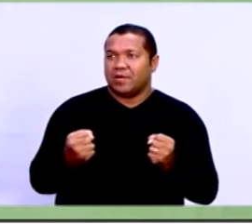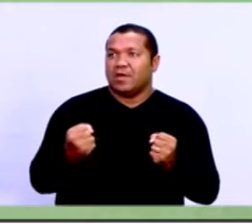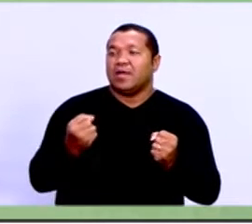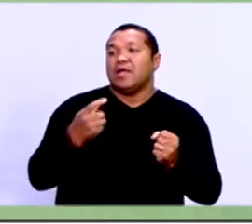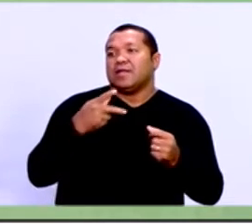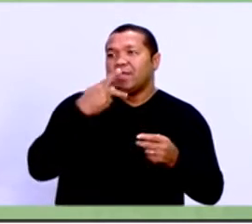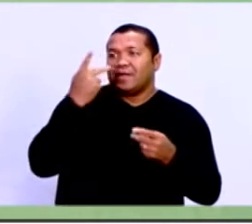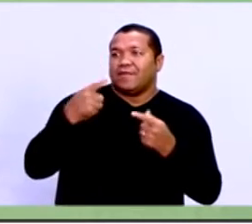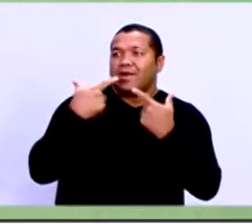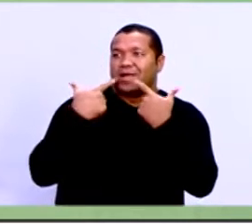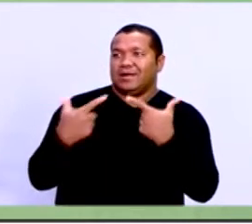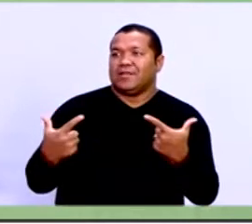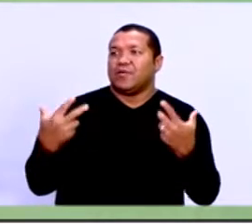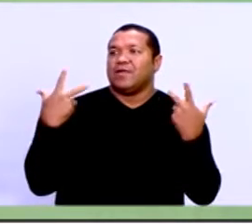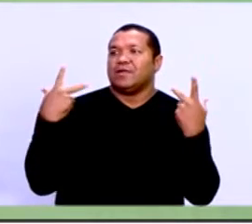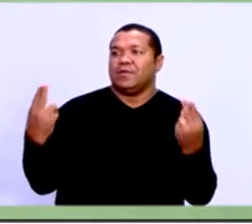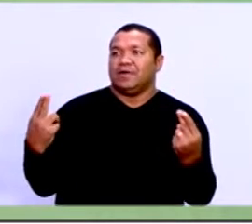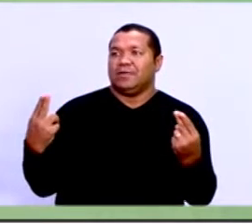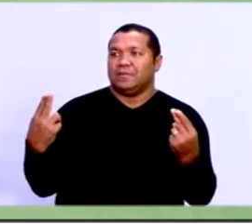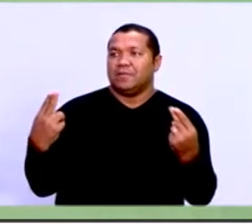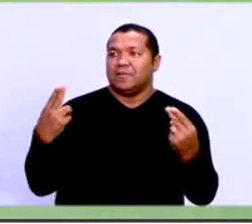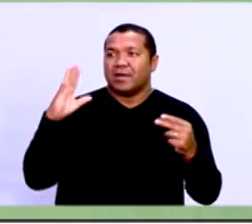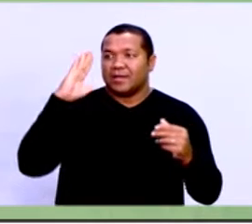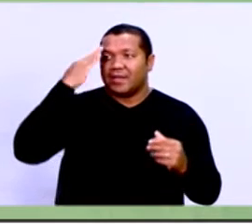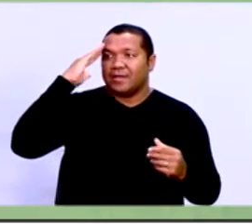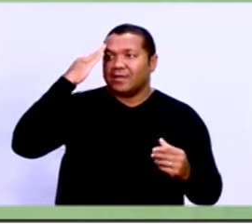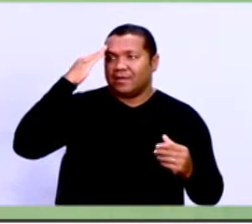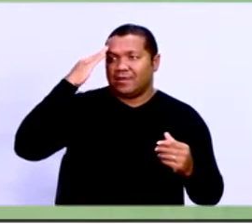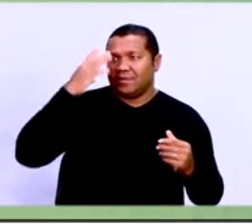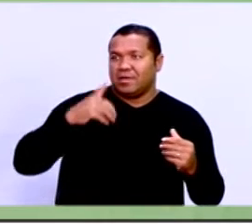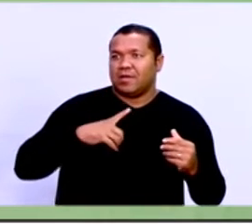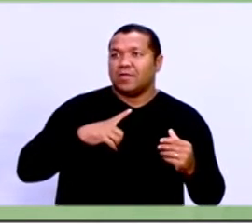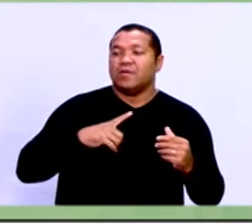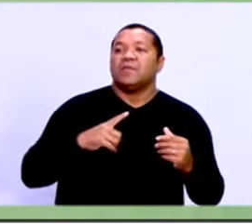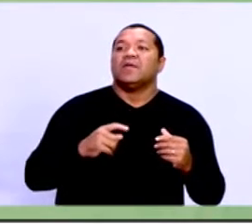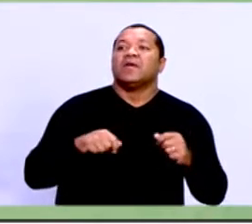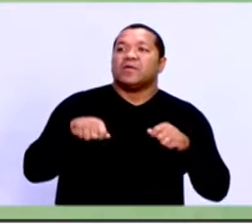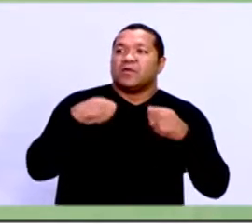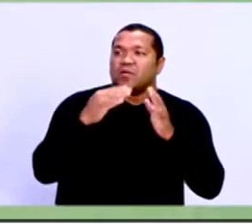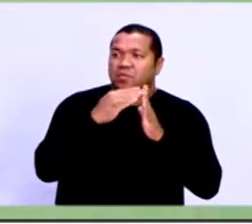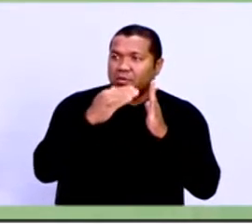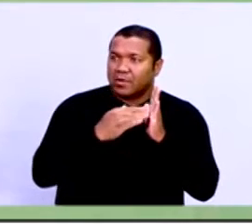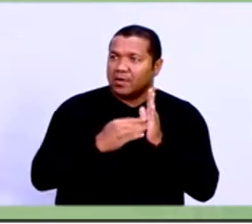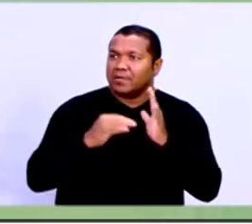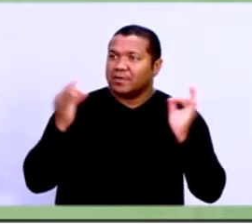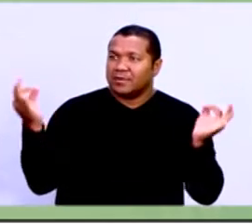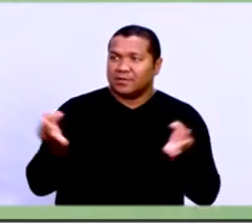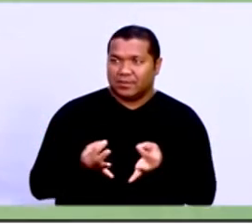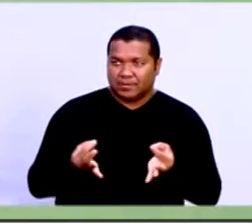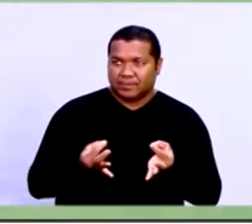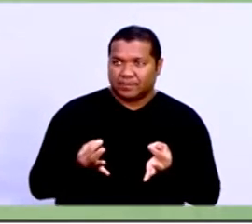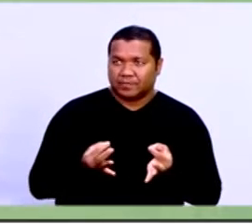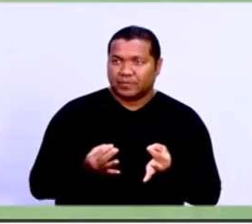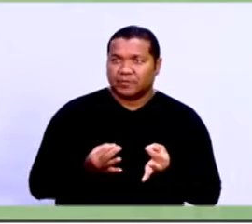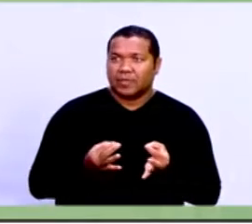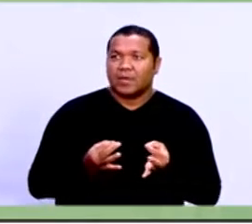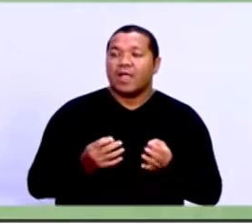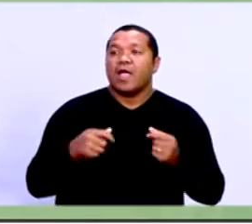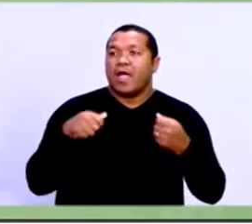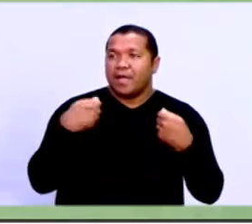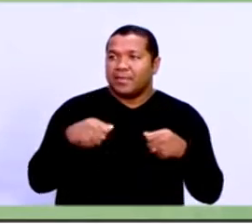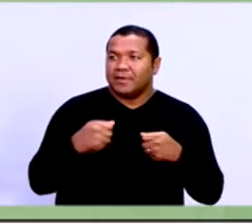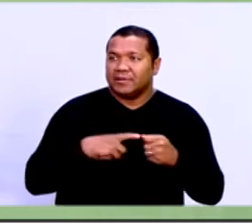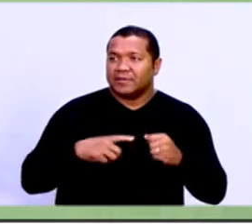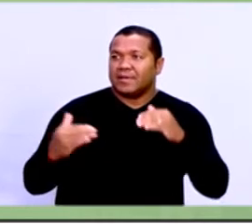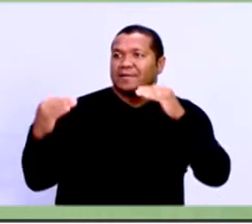língua o veredor para que o software dê certo para que tudo é se encaixe e o